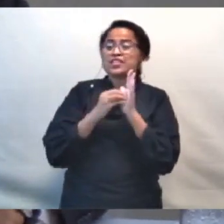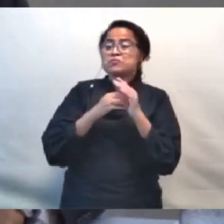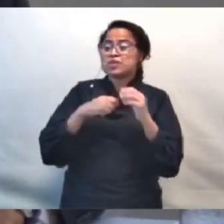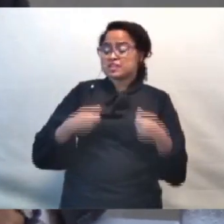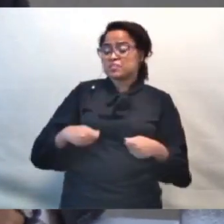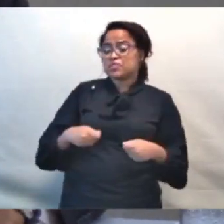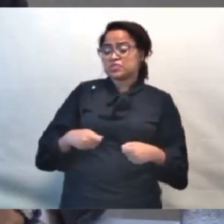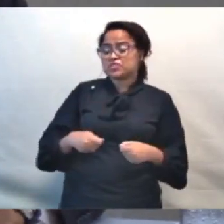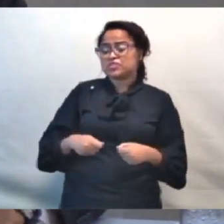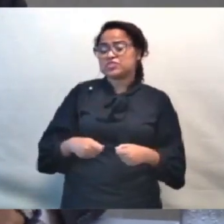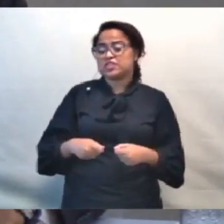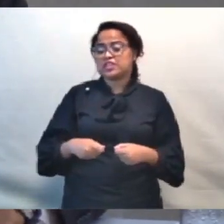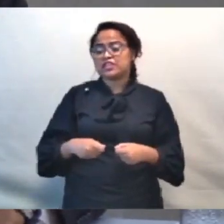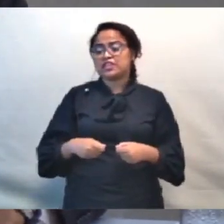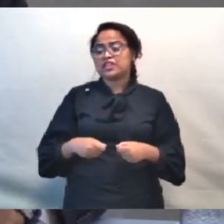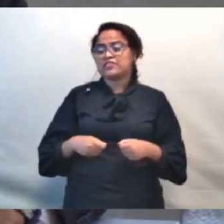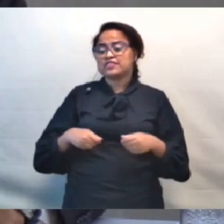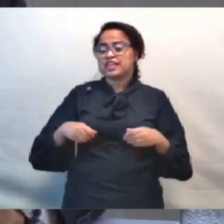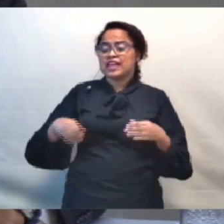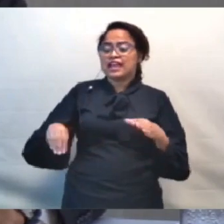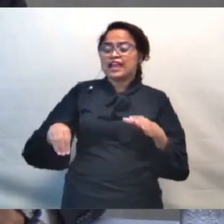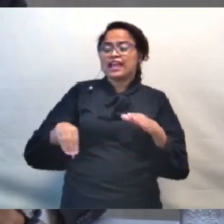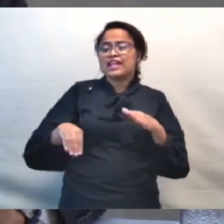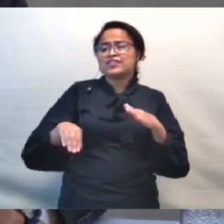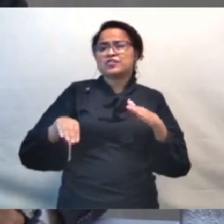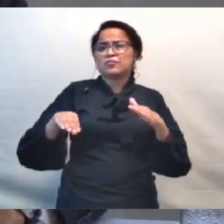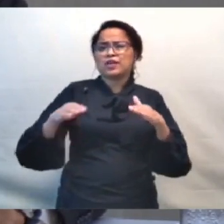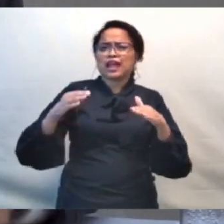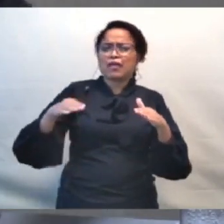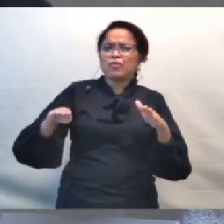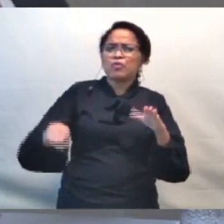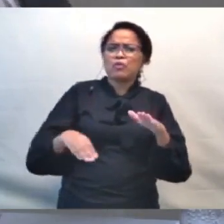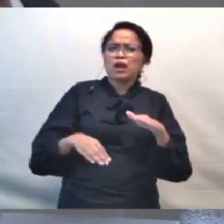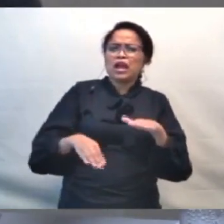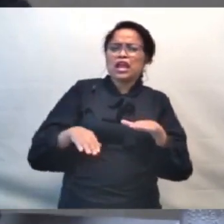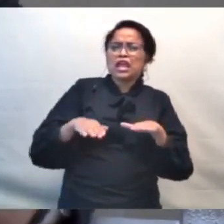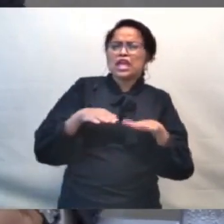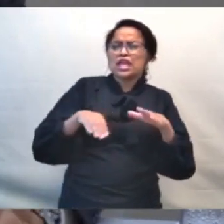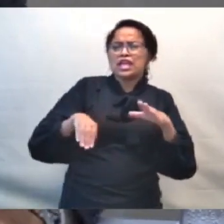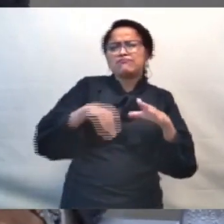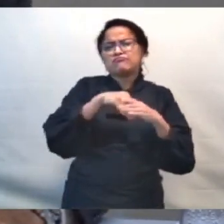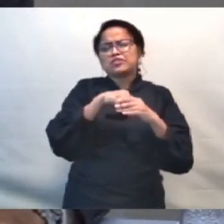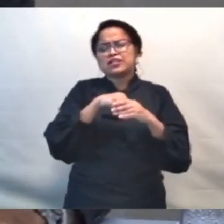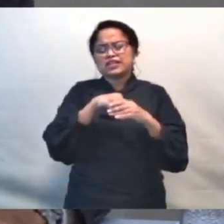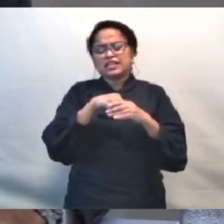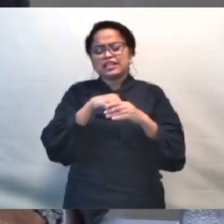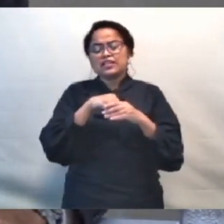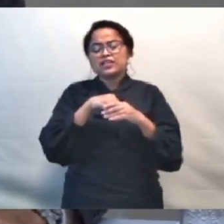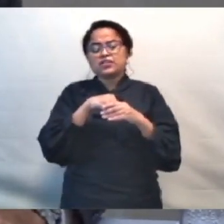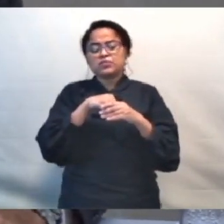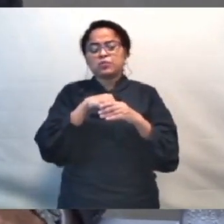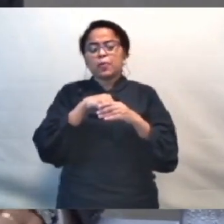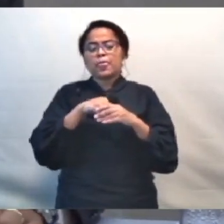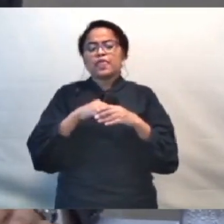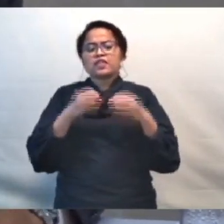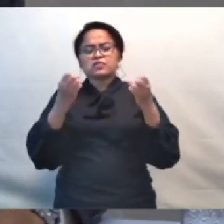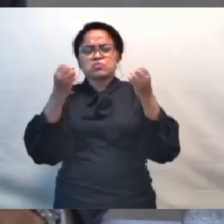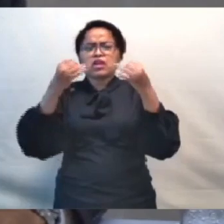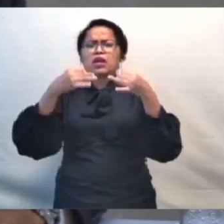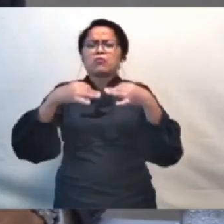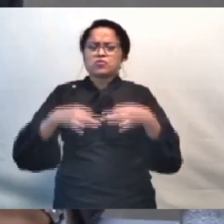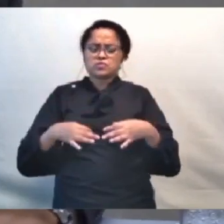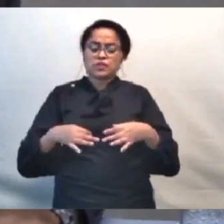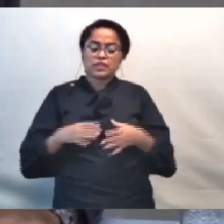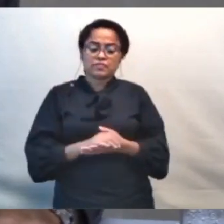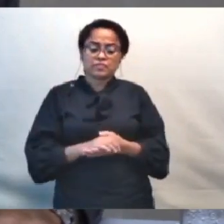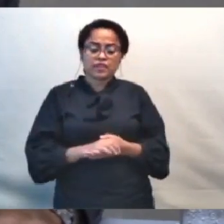entrando, resolvendo esse tipo de situação que a gente acabou de explanar. Você não consegue resolver de jeito